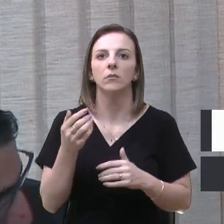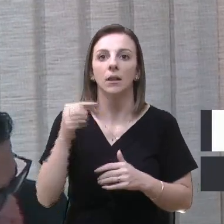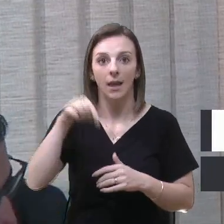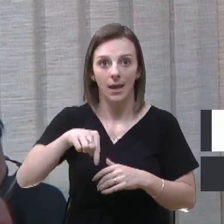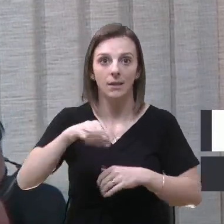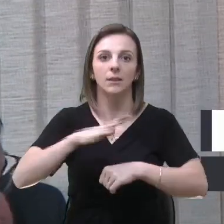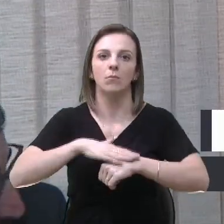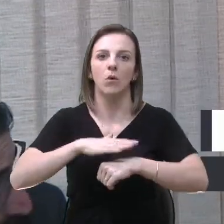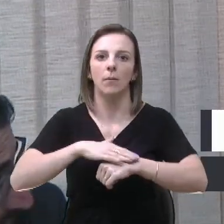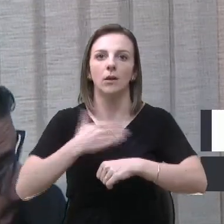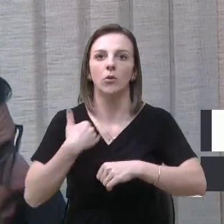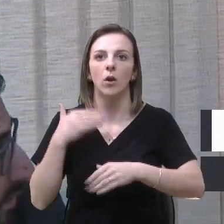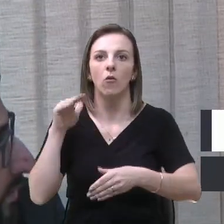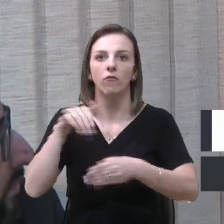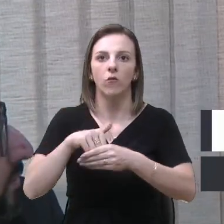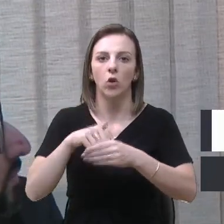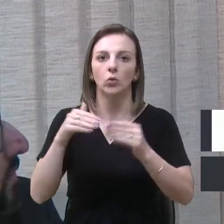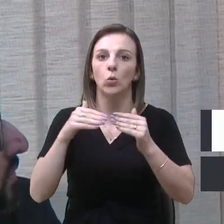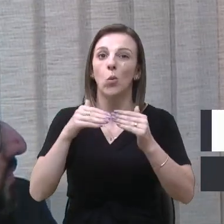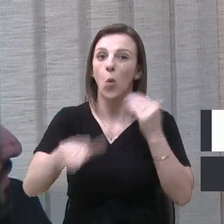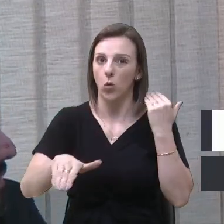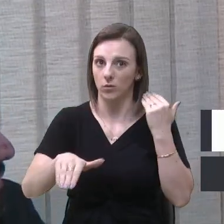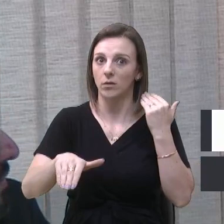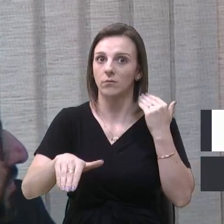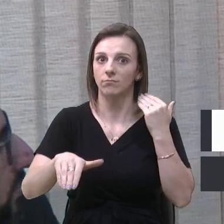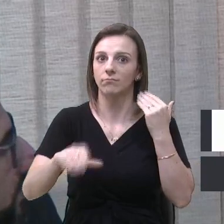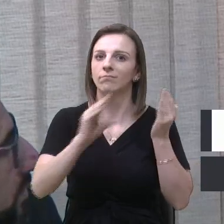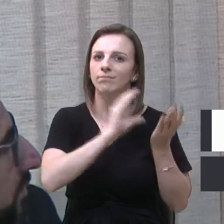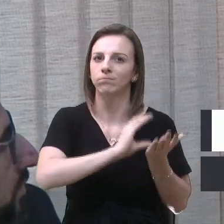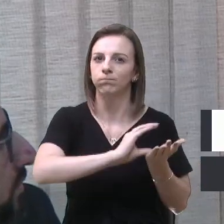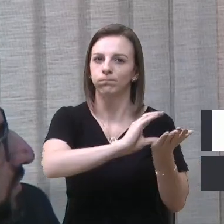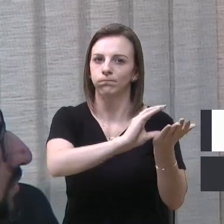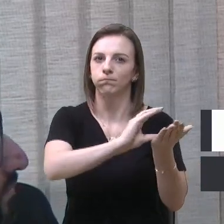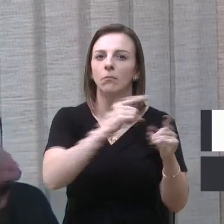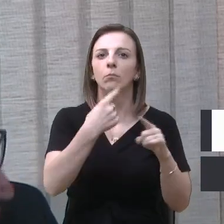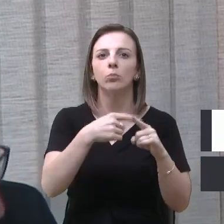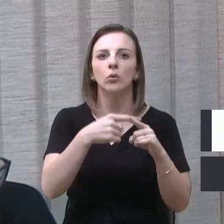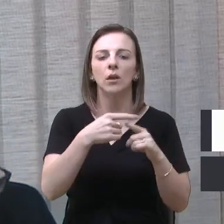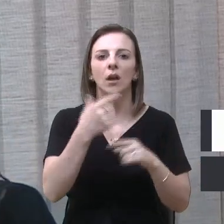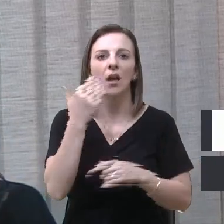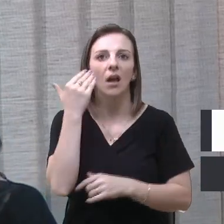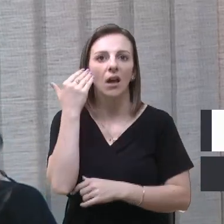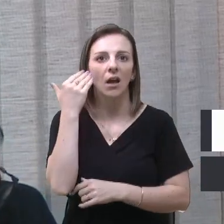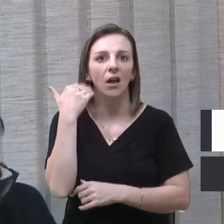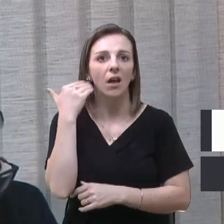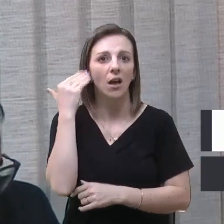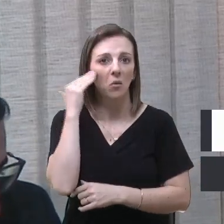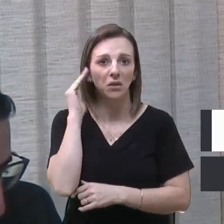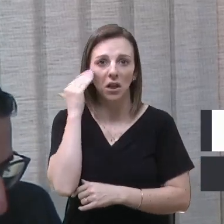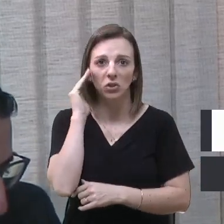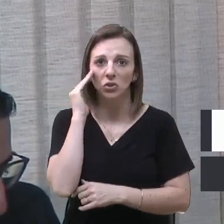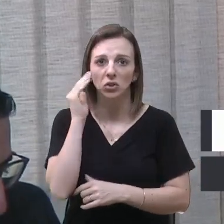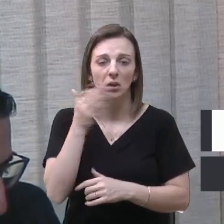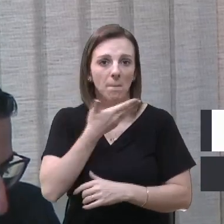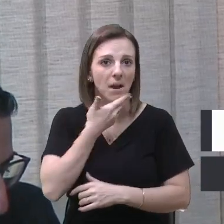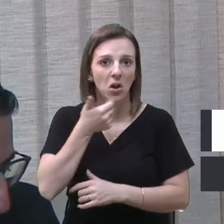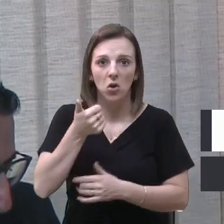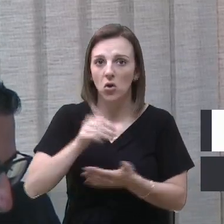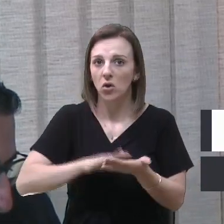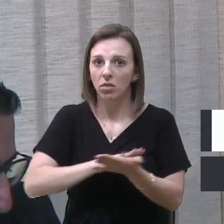contrário a esse subsídio entendendo que não houve melhora nenhuma por parte da